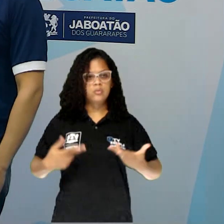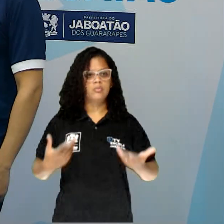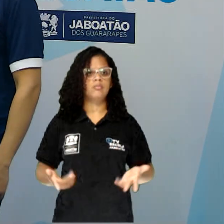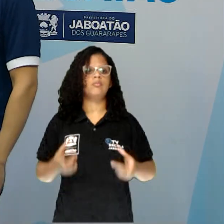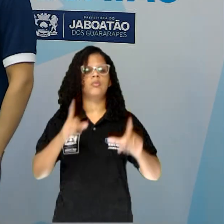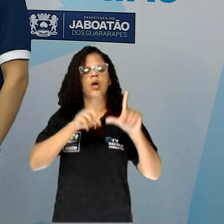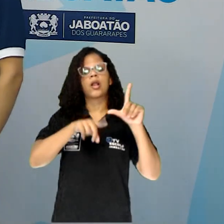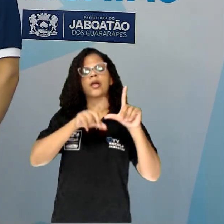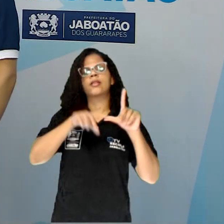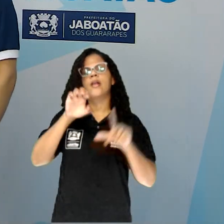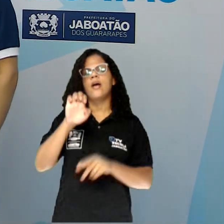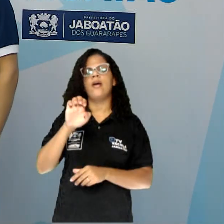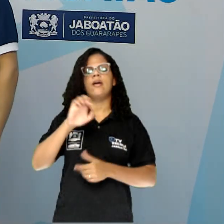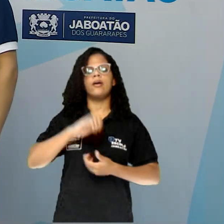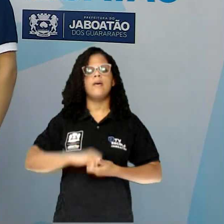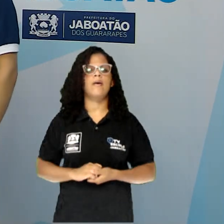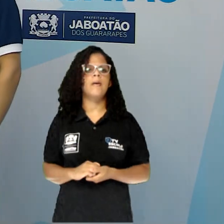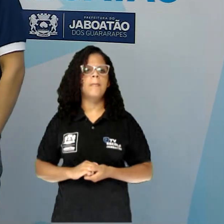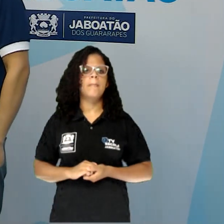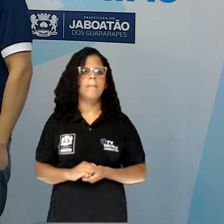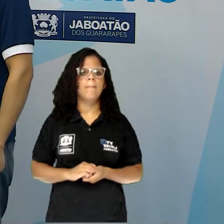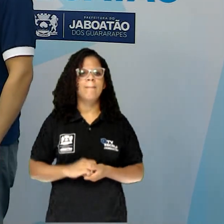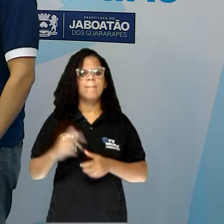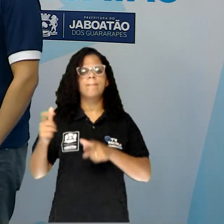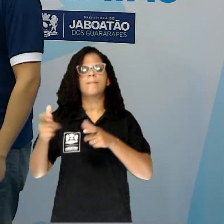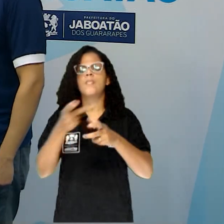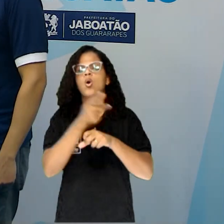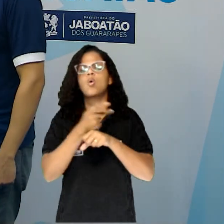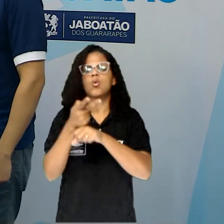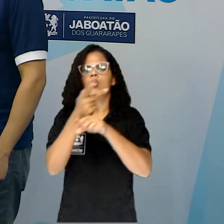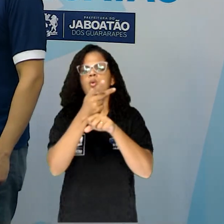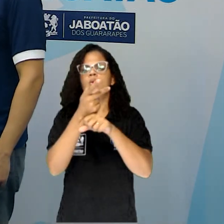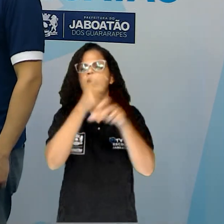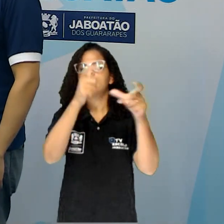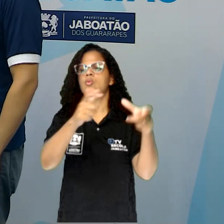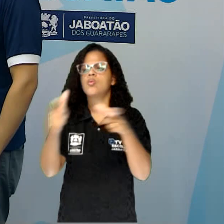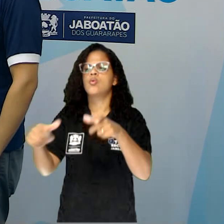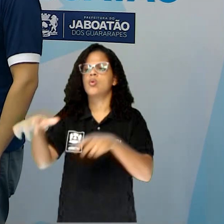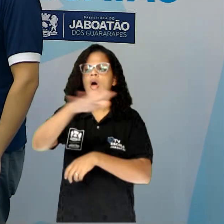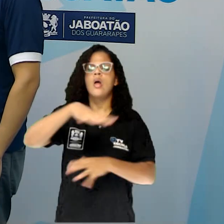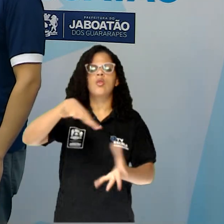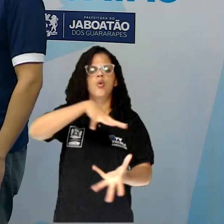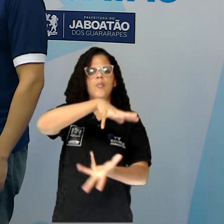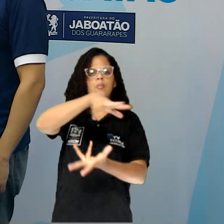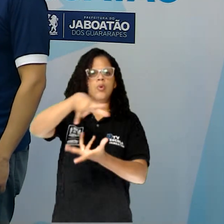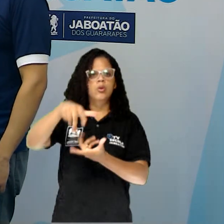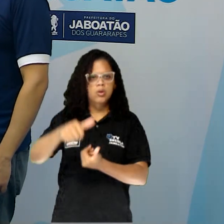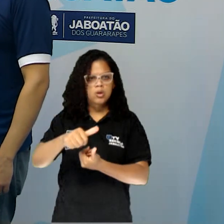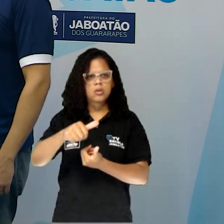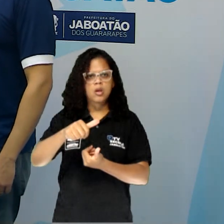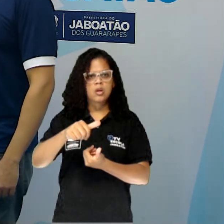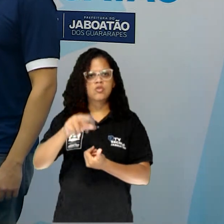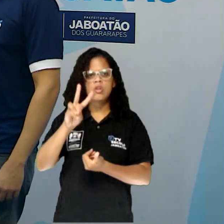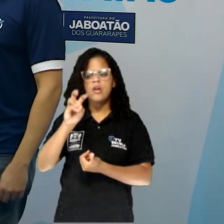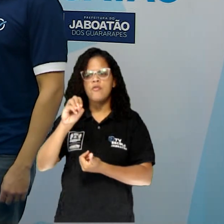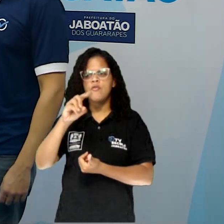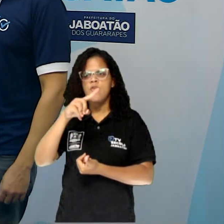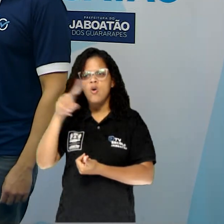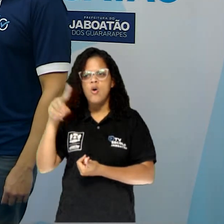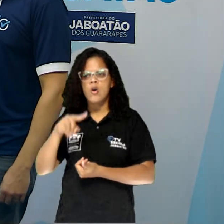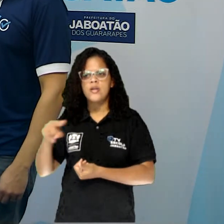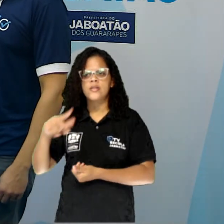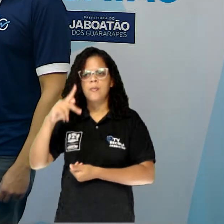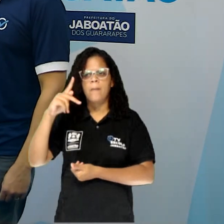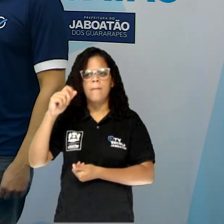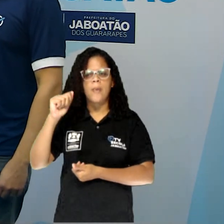O verso procura-se algum lugar no planeta está na voz passiva. Estrutura comum